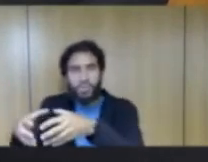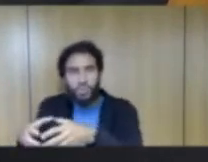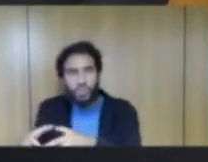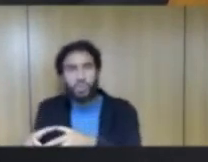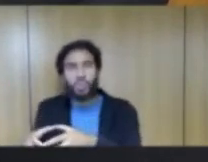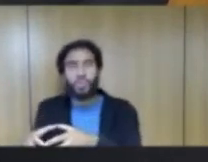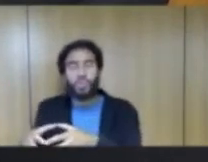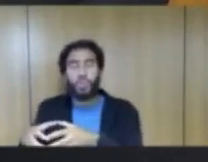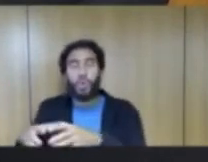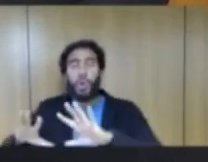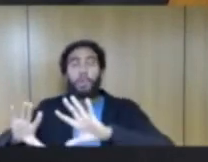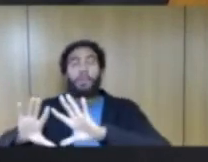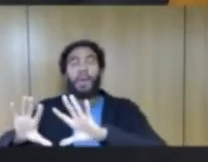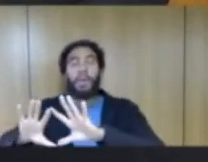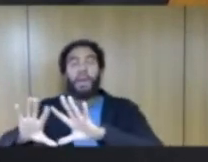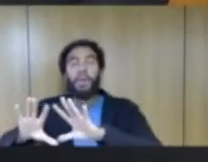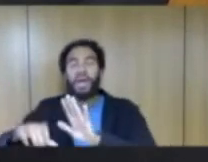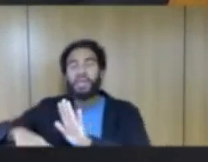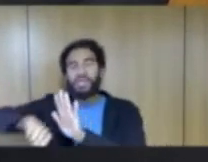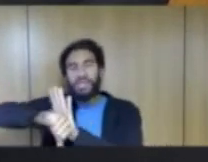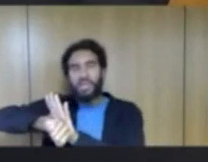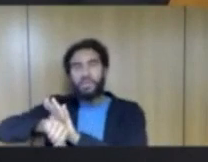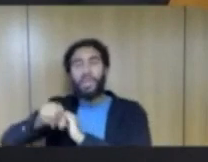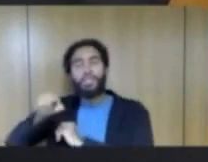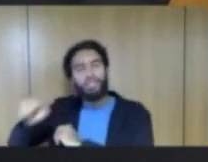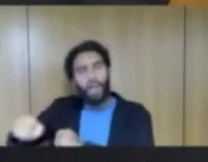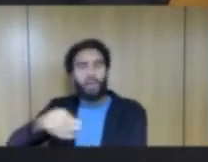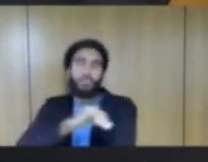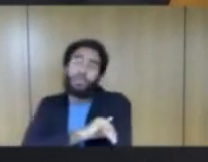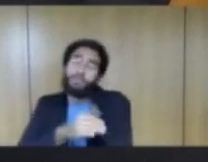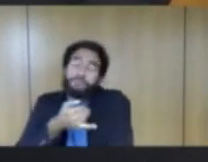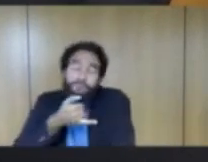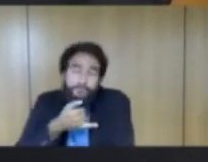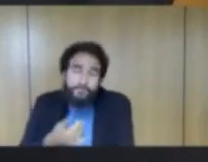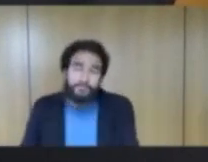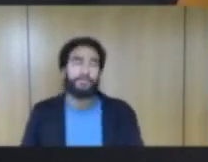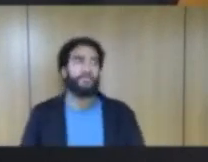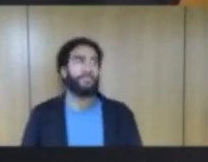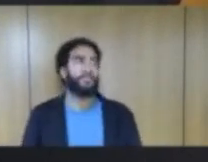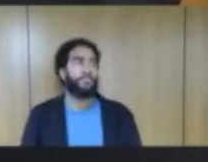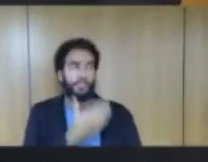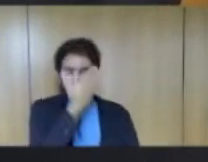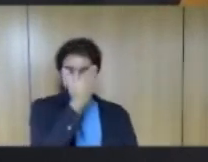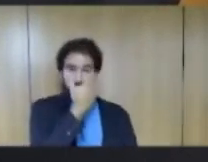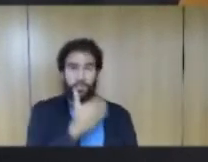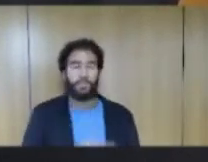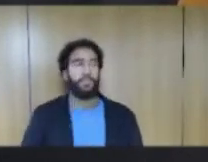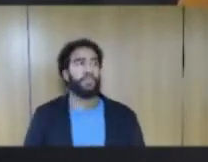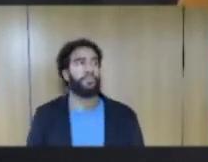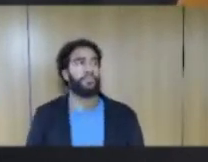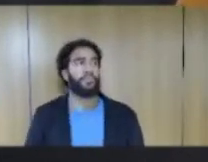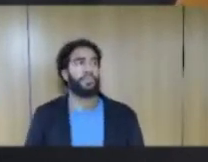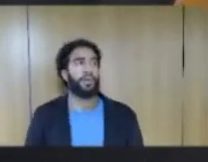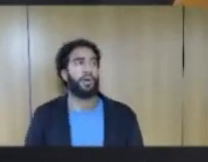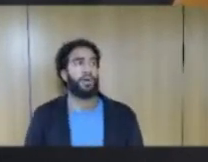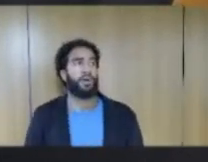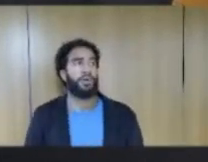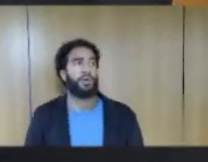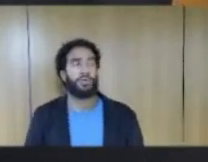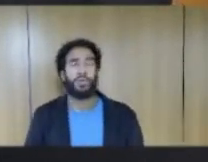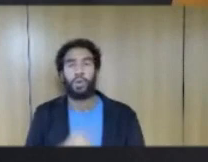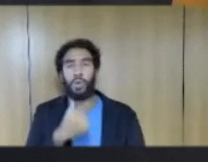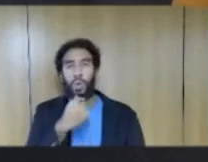criminosas e milicianos que atuam no Rio de Janeiro infelizmente Felipe Matoso G1